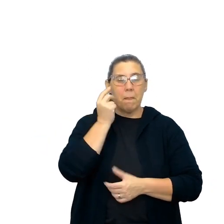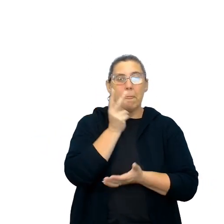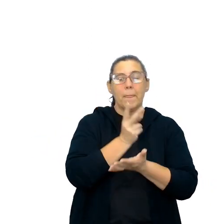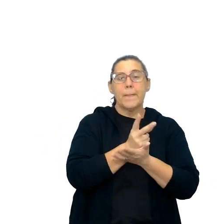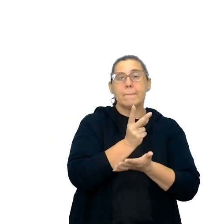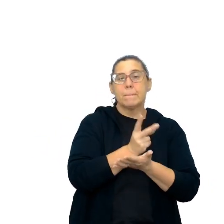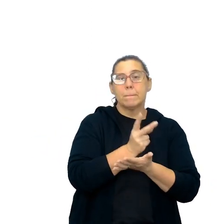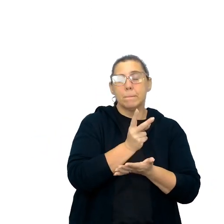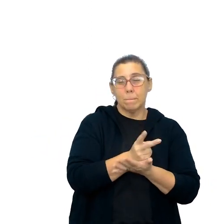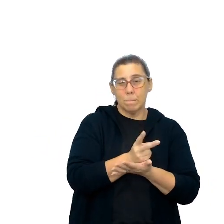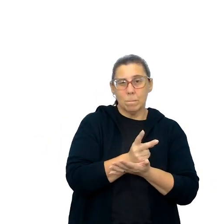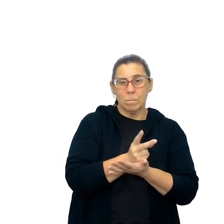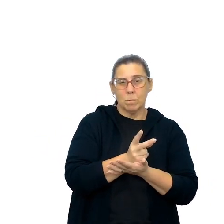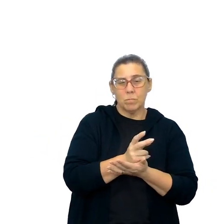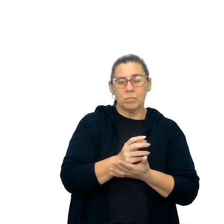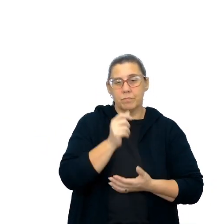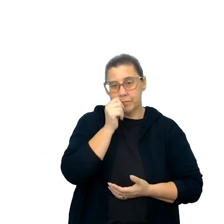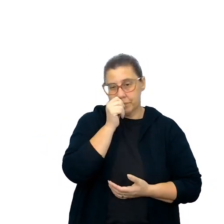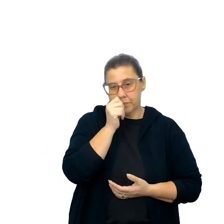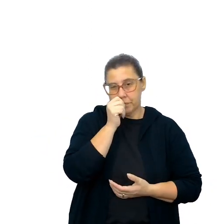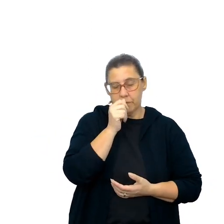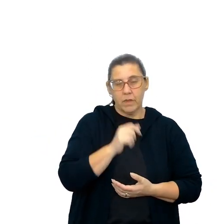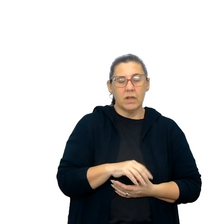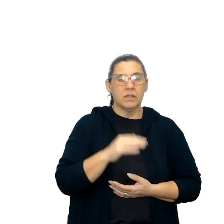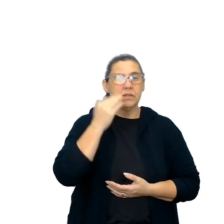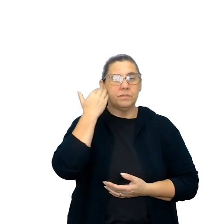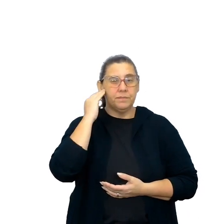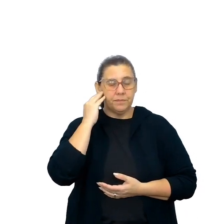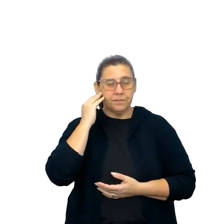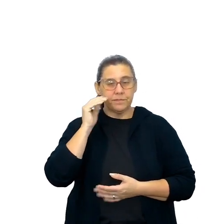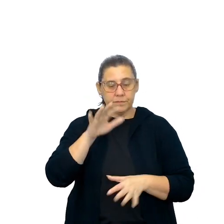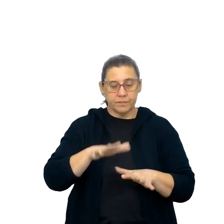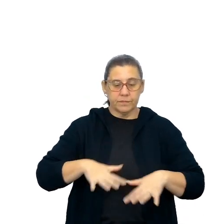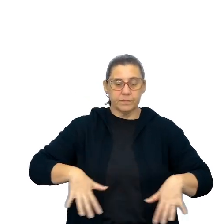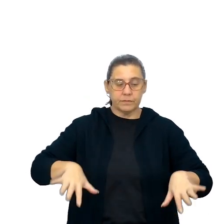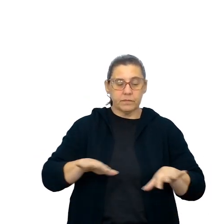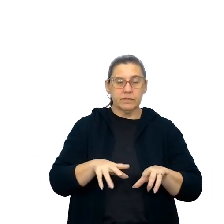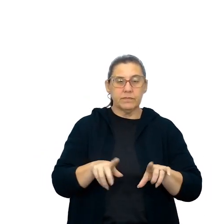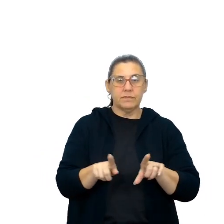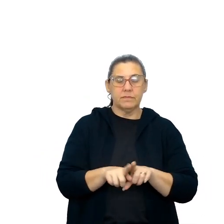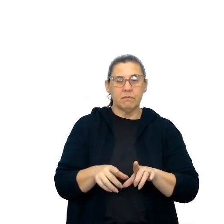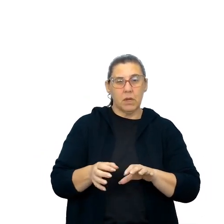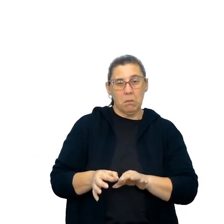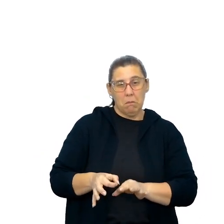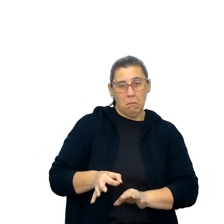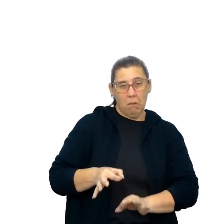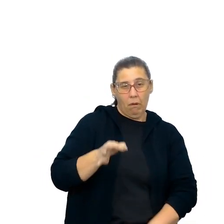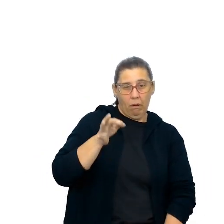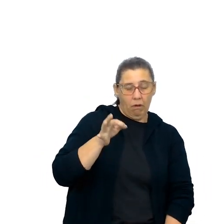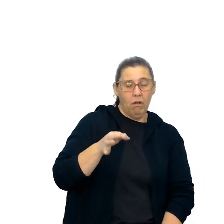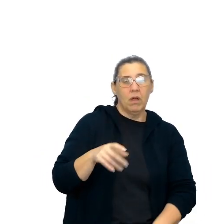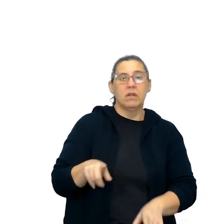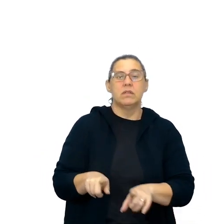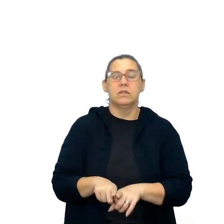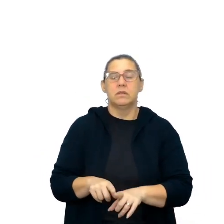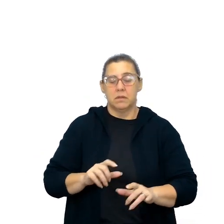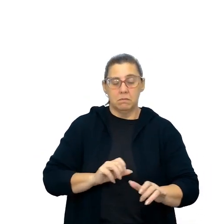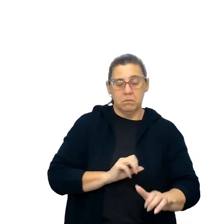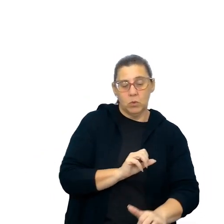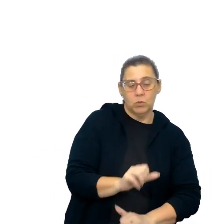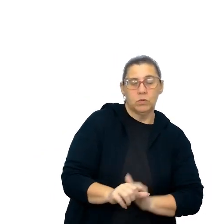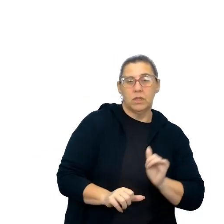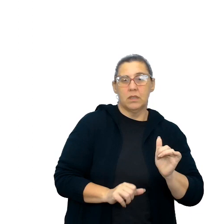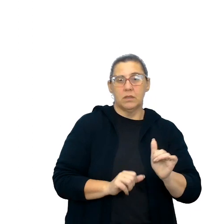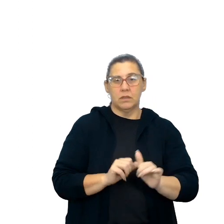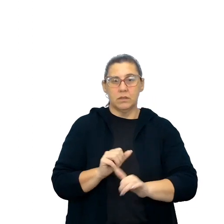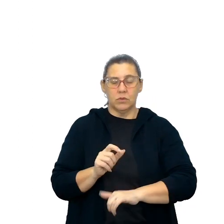sempre que, né, essa noção espacial e essa noção de comprimento, ela se altera com o